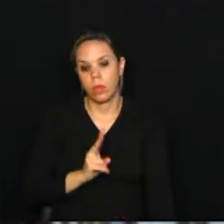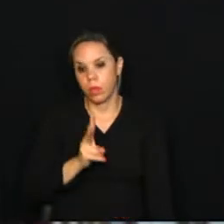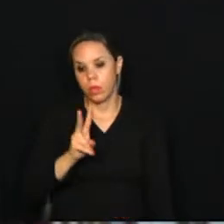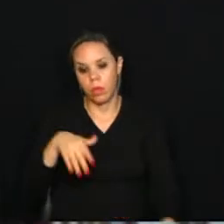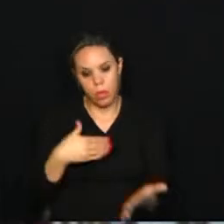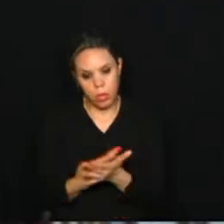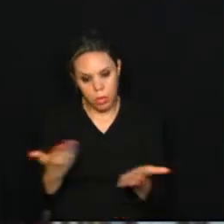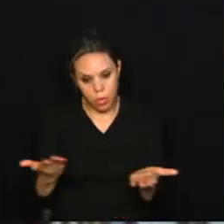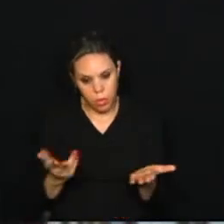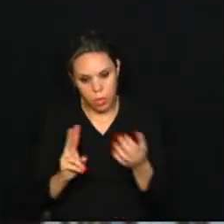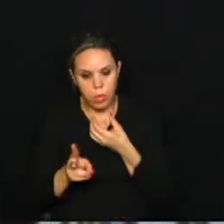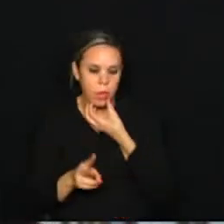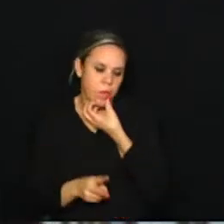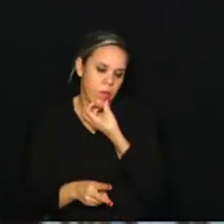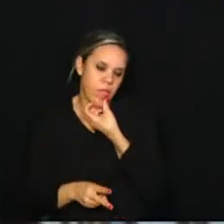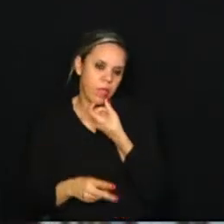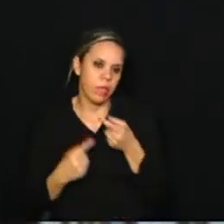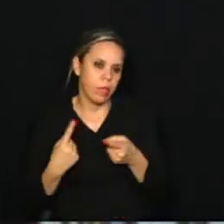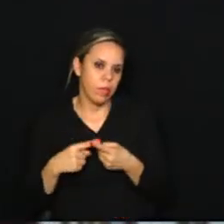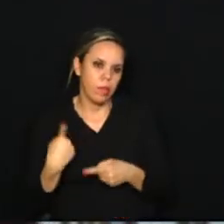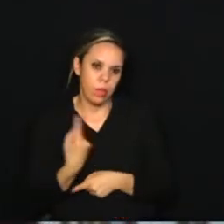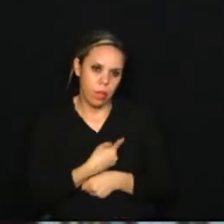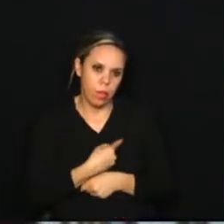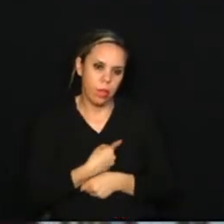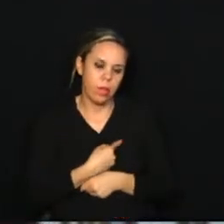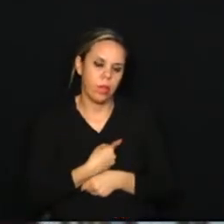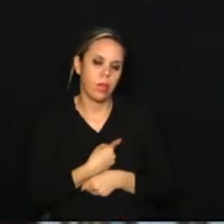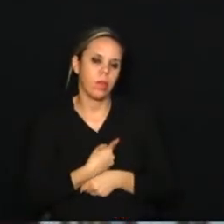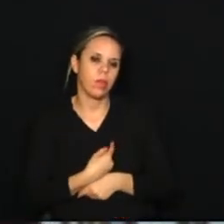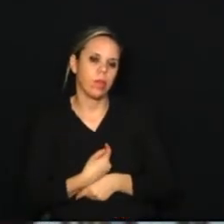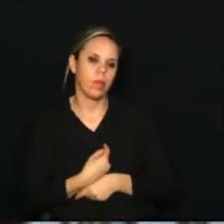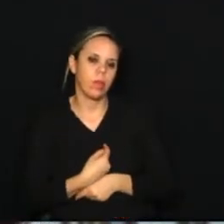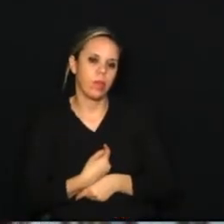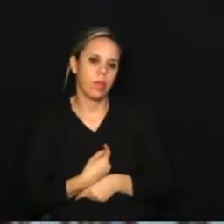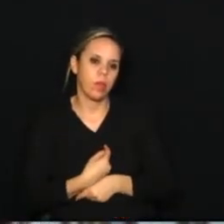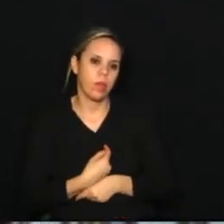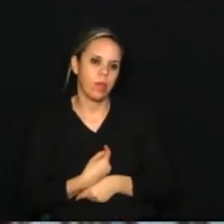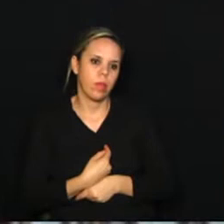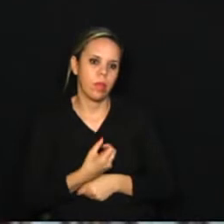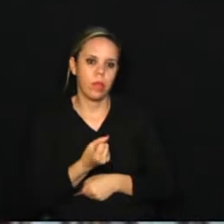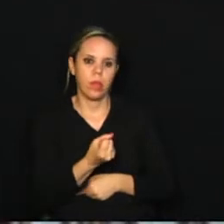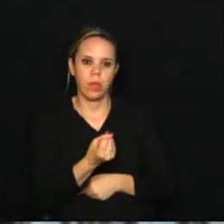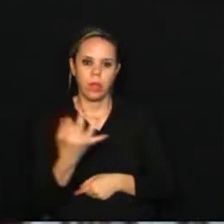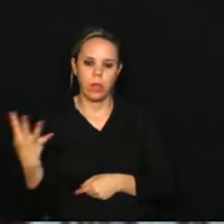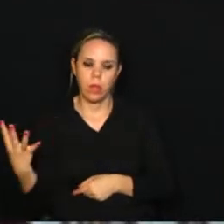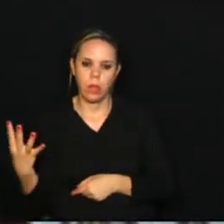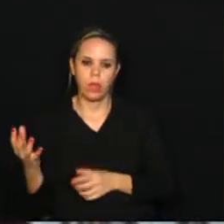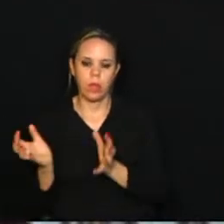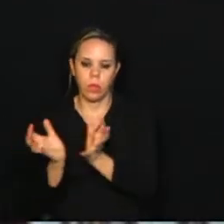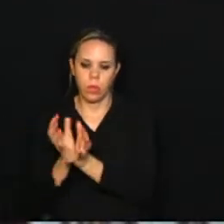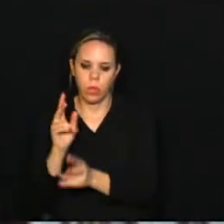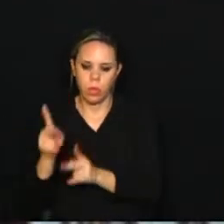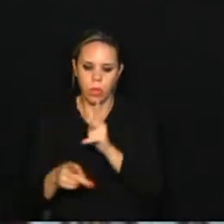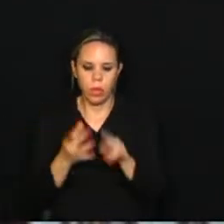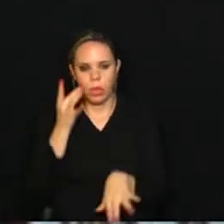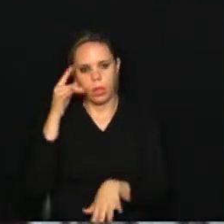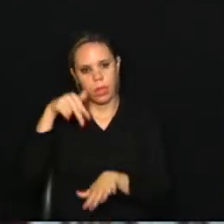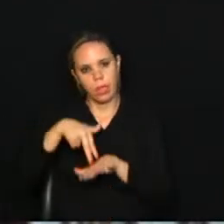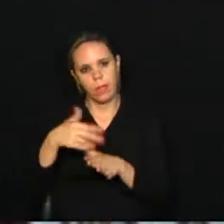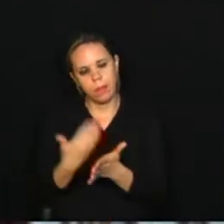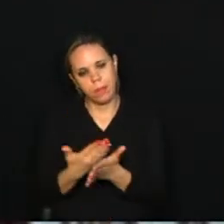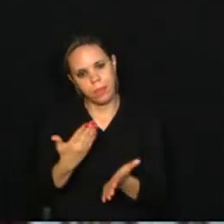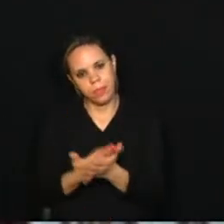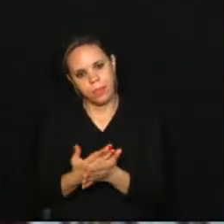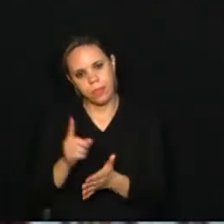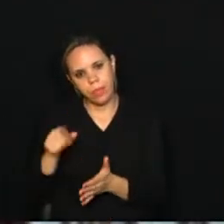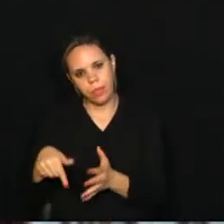hoje, porque nós estamos com 1/3 presencial, mas